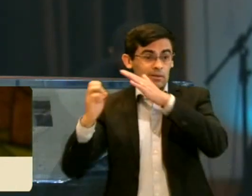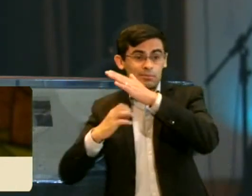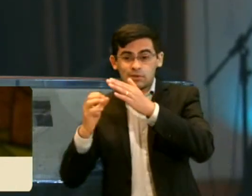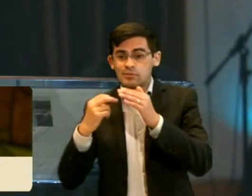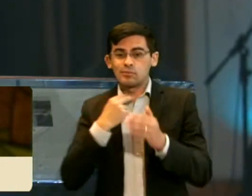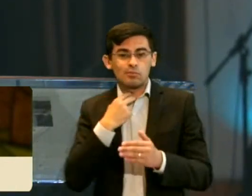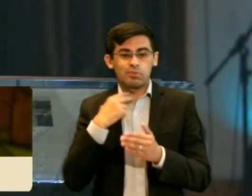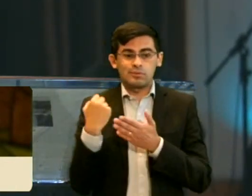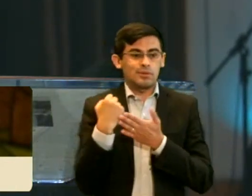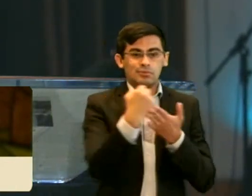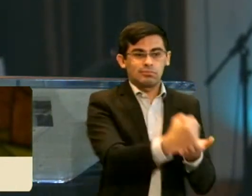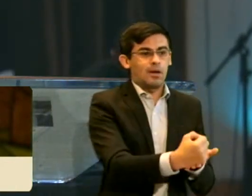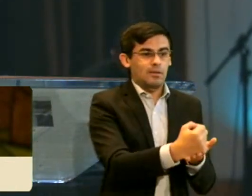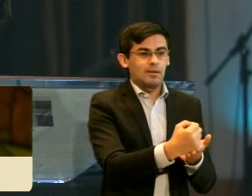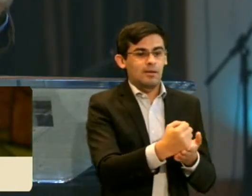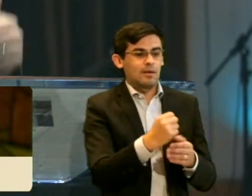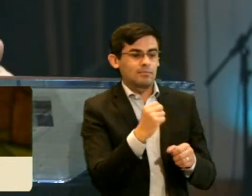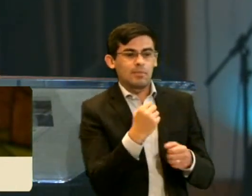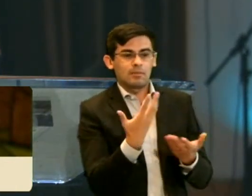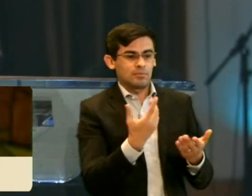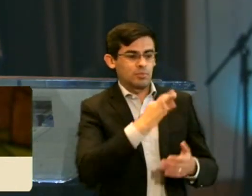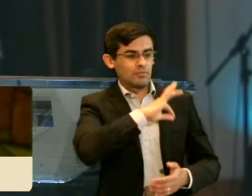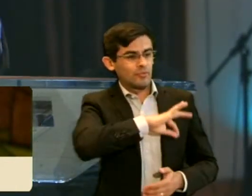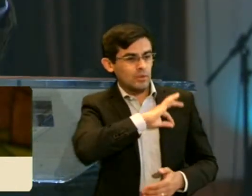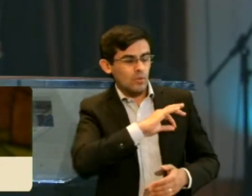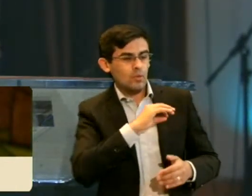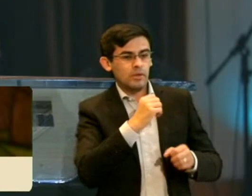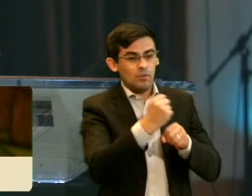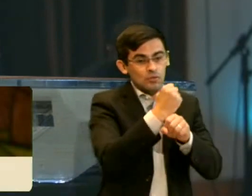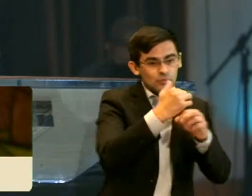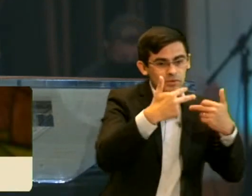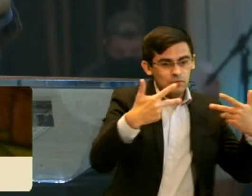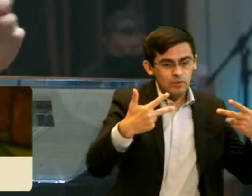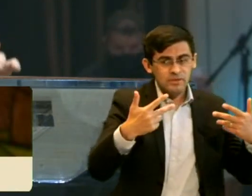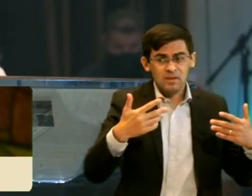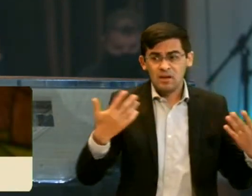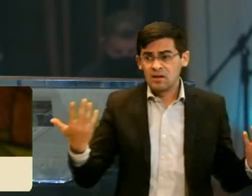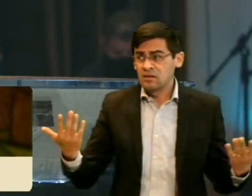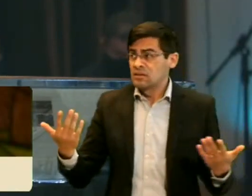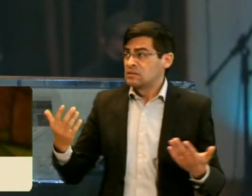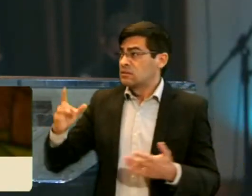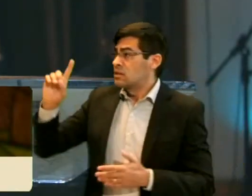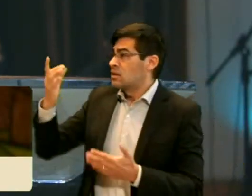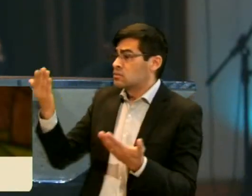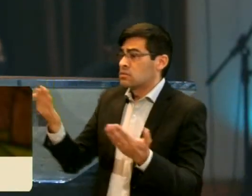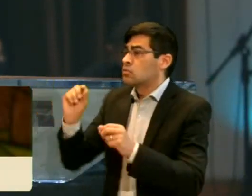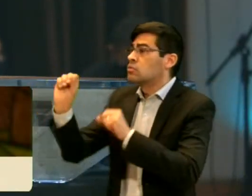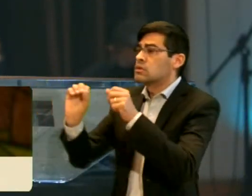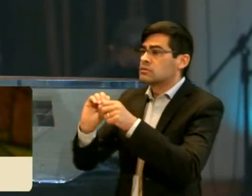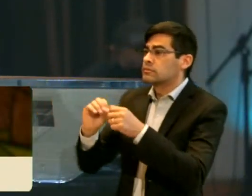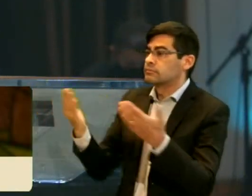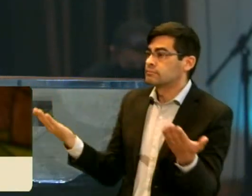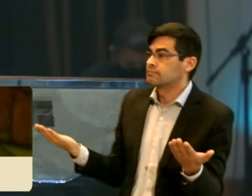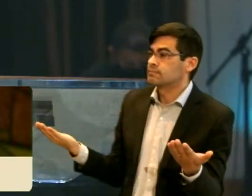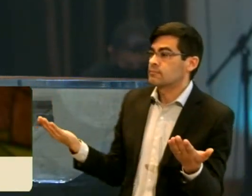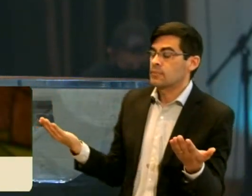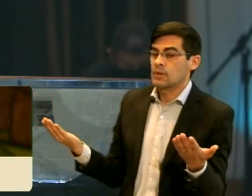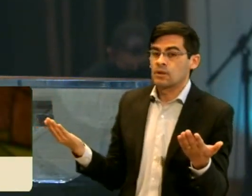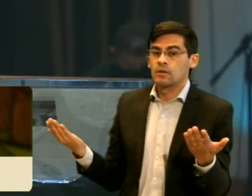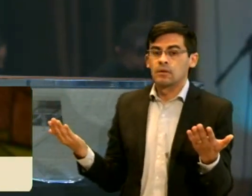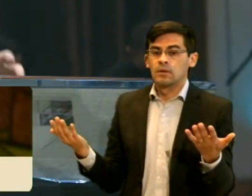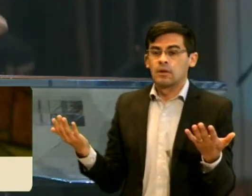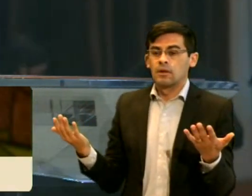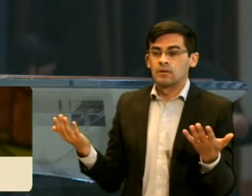pôde permanecer, não pôde continuar. Ele falou, Deus, o que eu faço agora? E aí ele